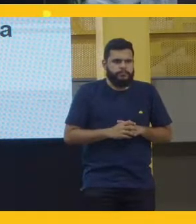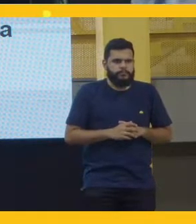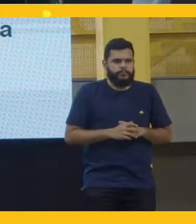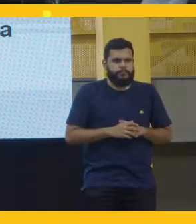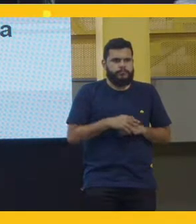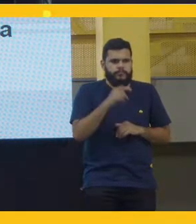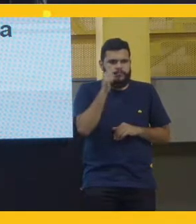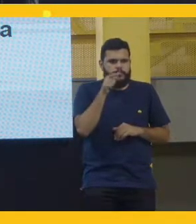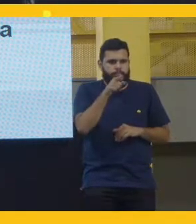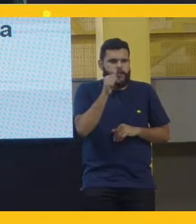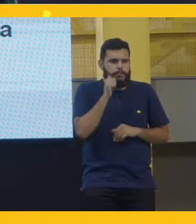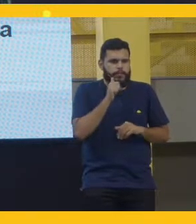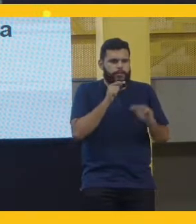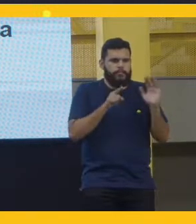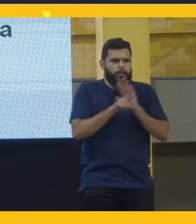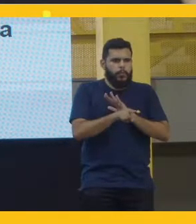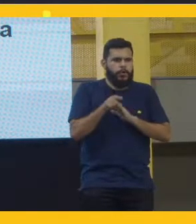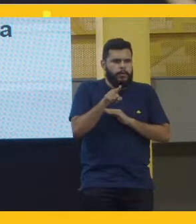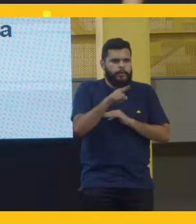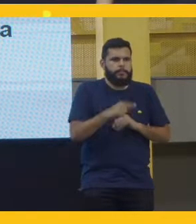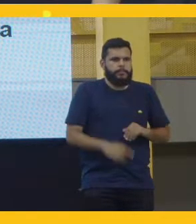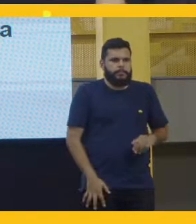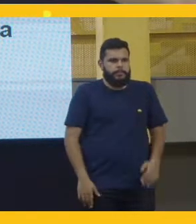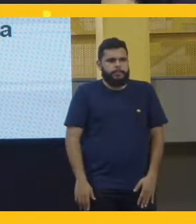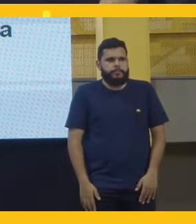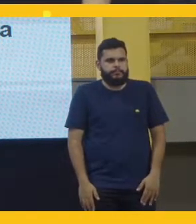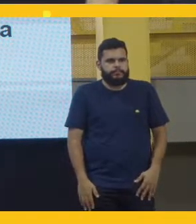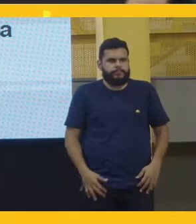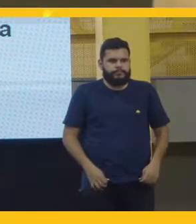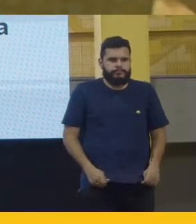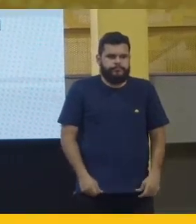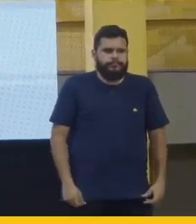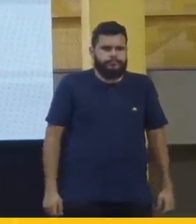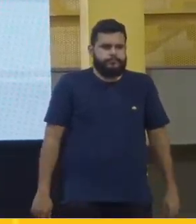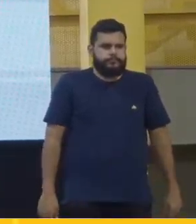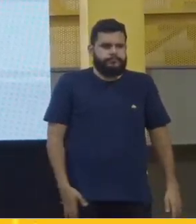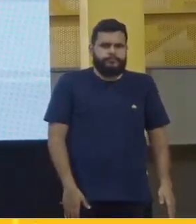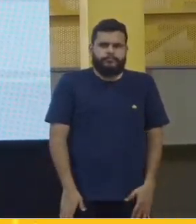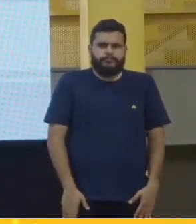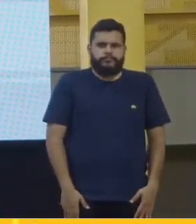Azul, deixa eu chegar aqui no verde que virou azul. Oi.